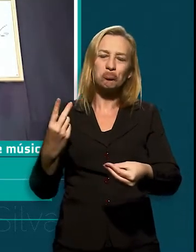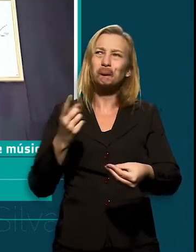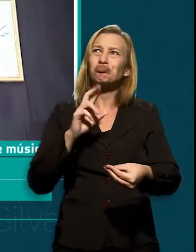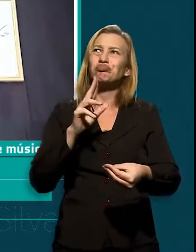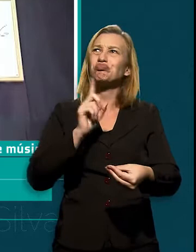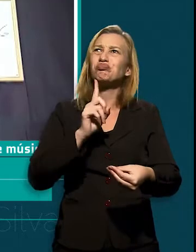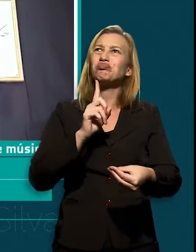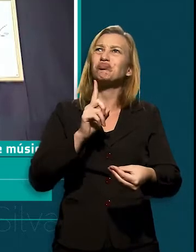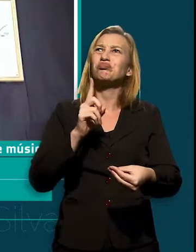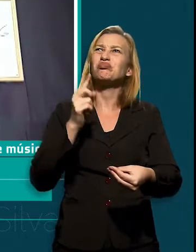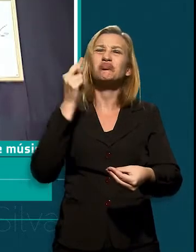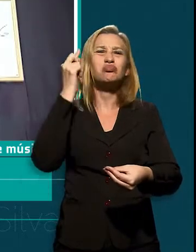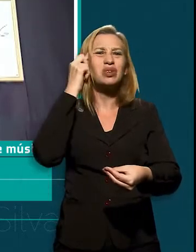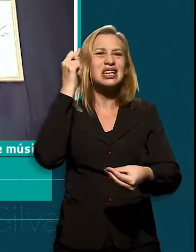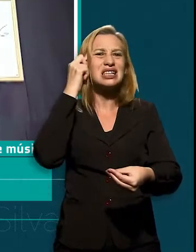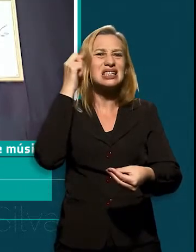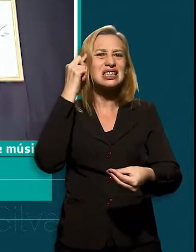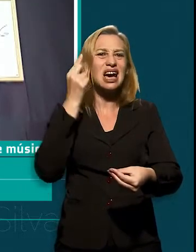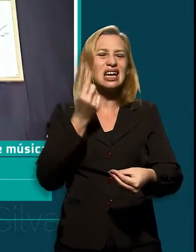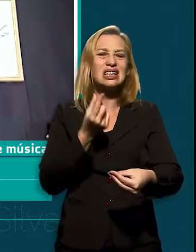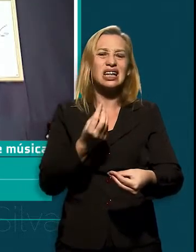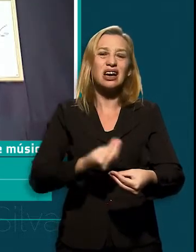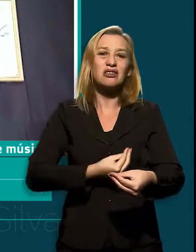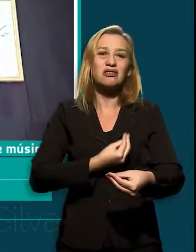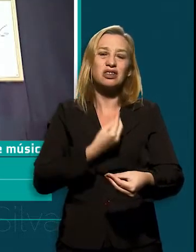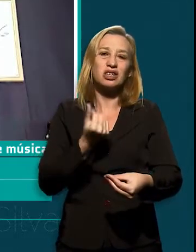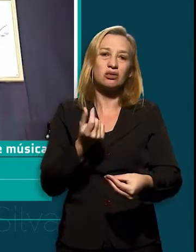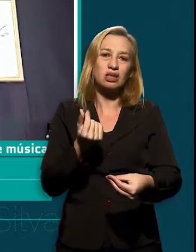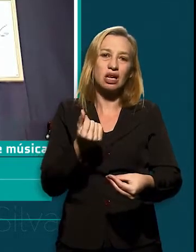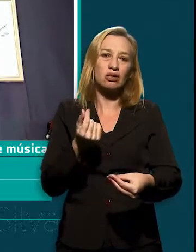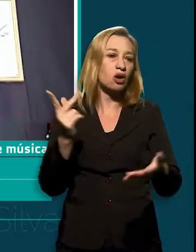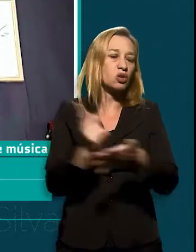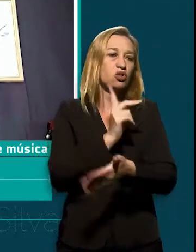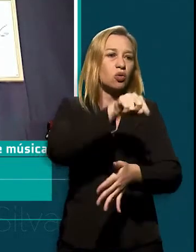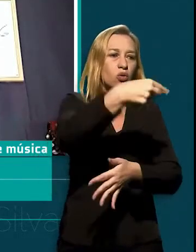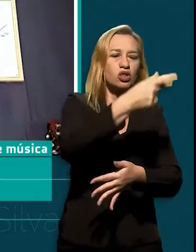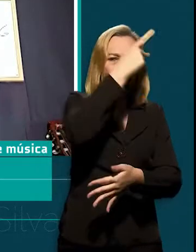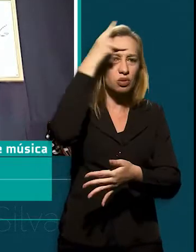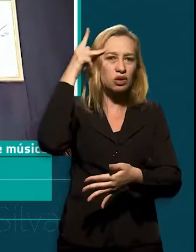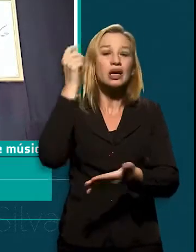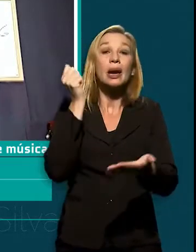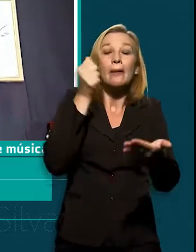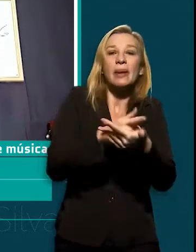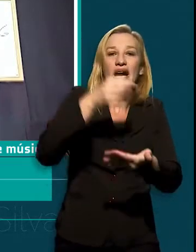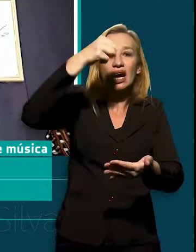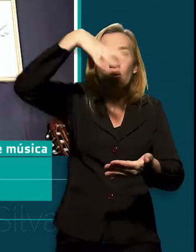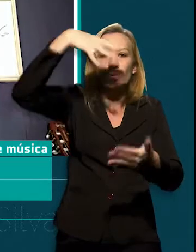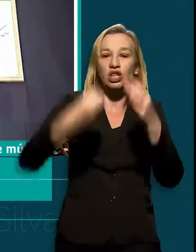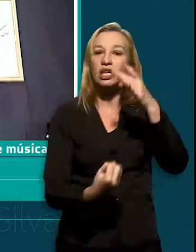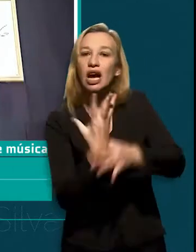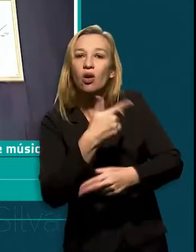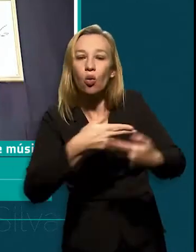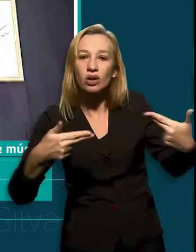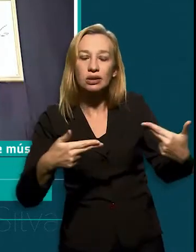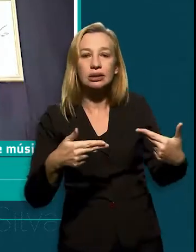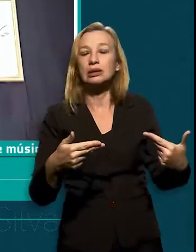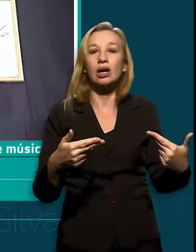que pensar especificamente na vida financeira, o que aconteceu com muita gente, em pagar conta, em criar